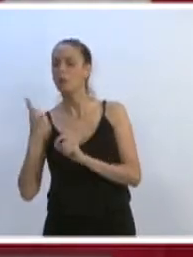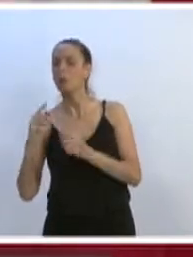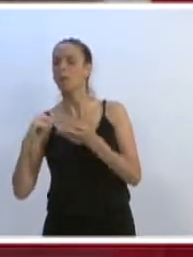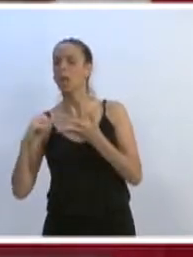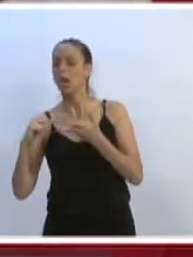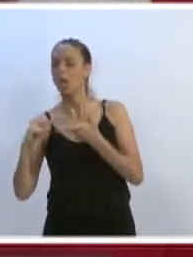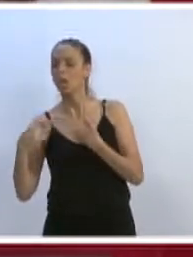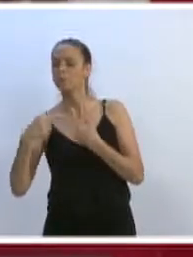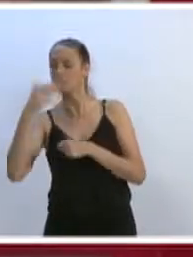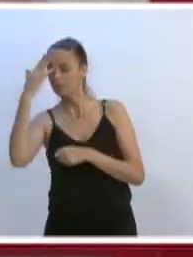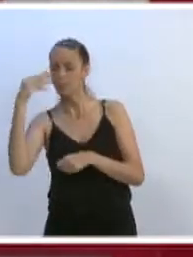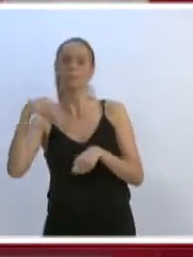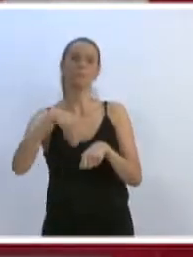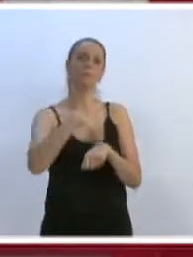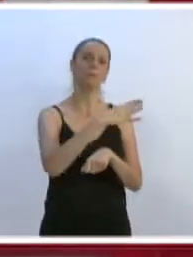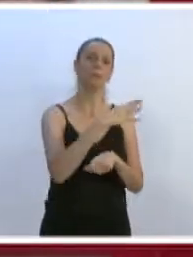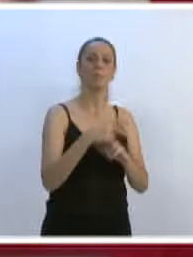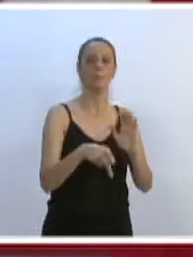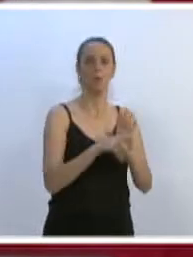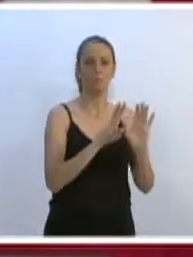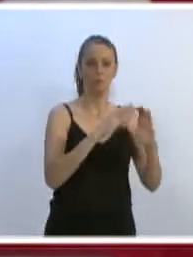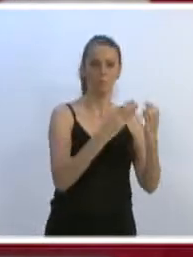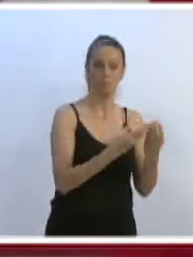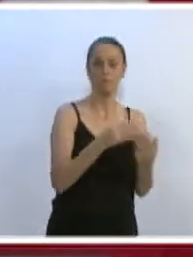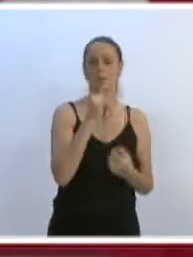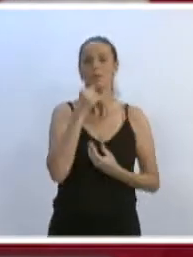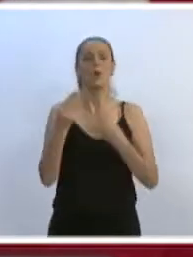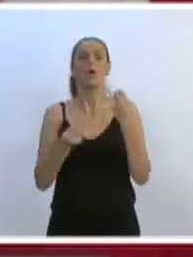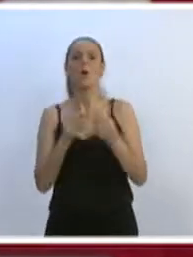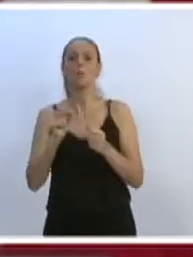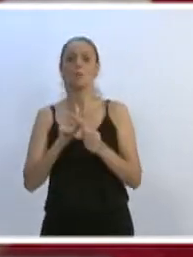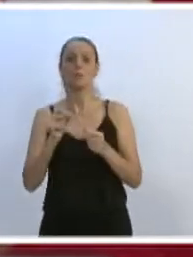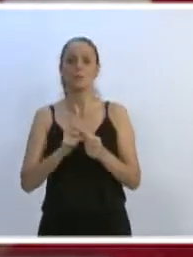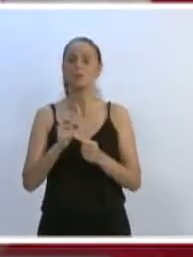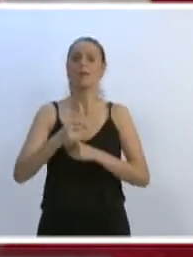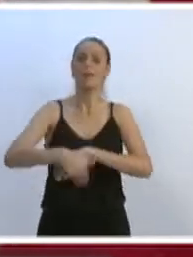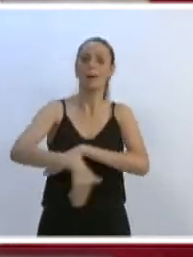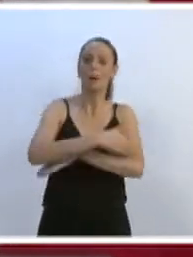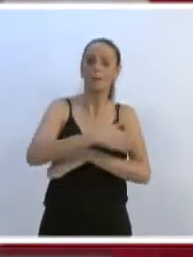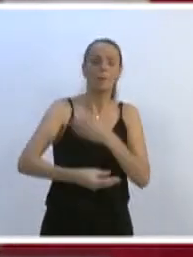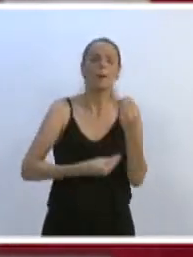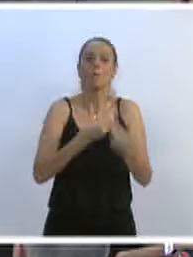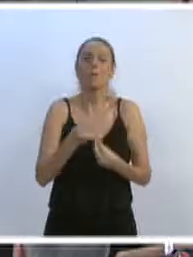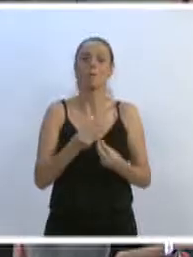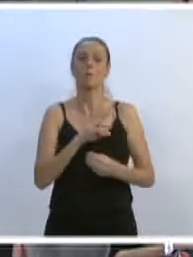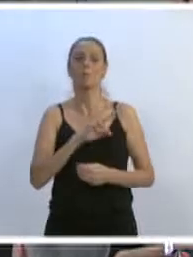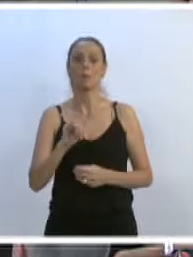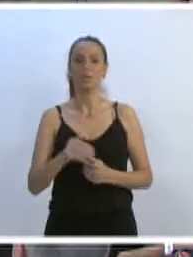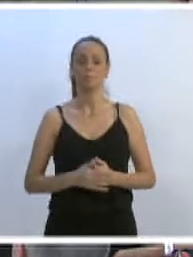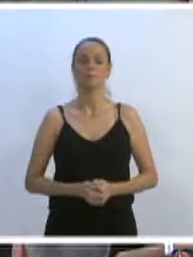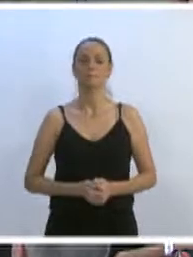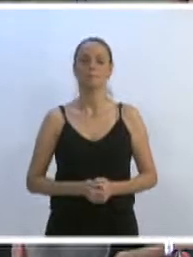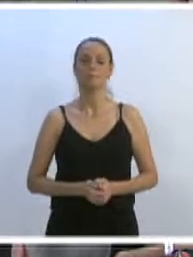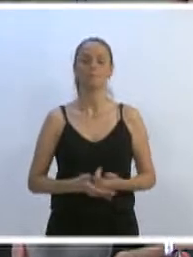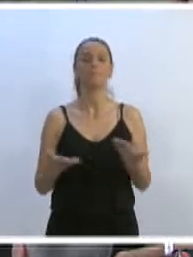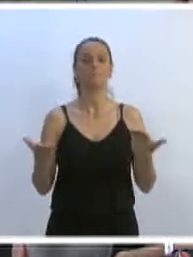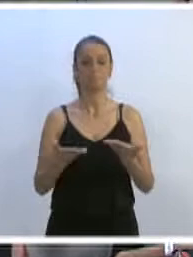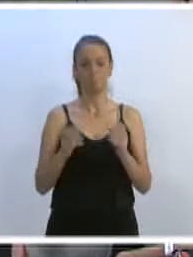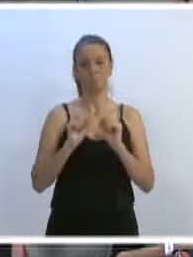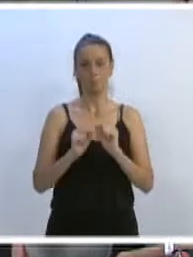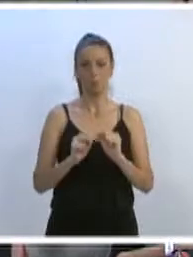acontecer onde vai ter viaduto onde vai ter retorno com o maior prazer e cedeu o empate a autorização do morador